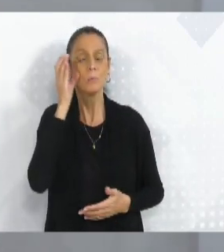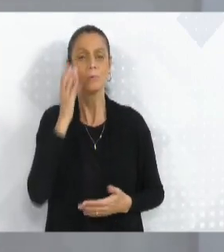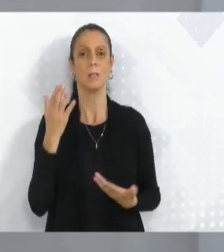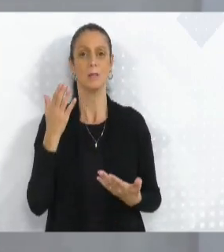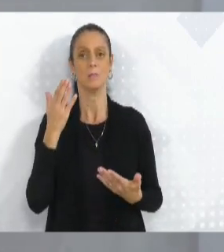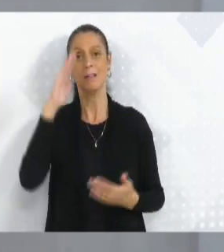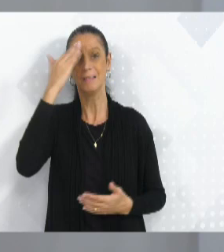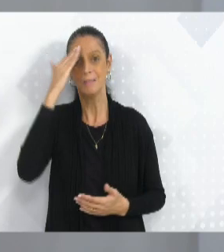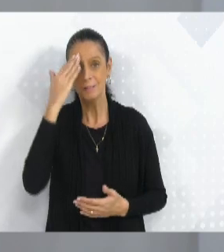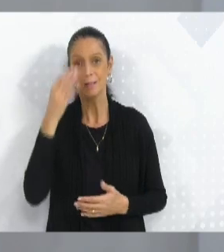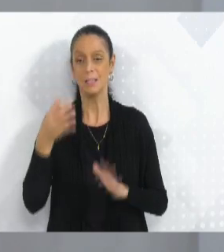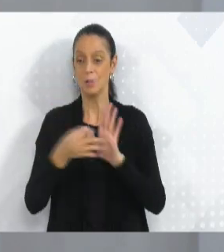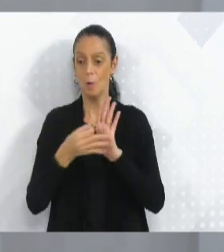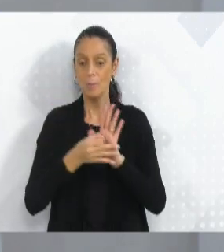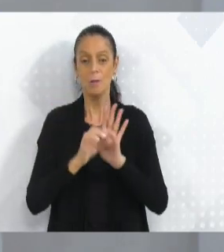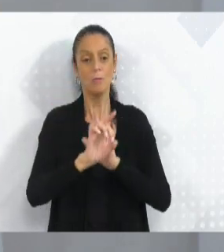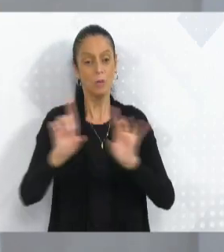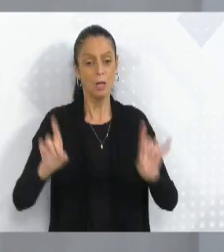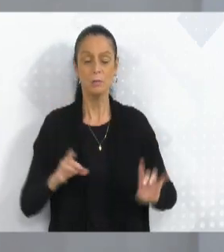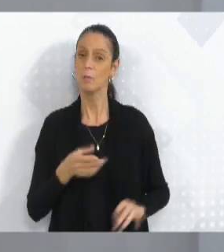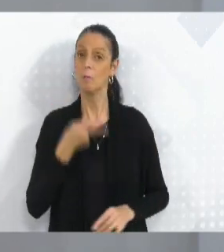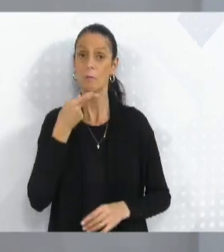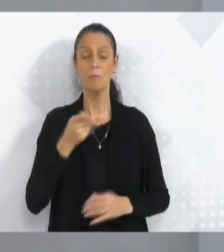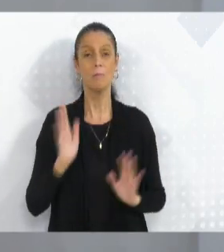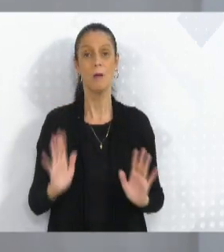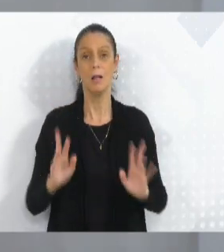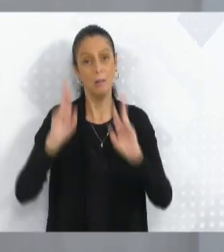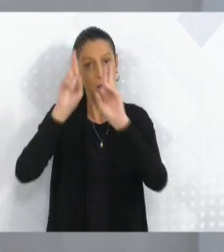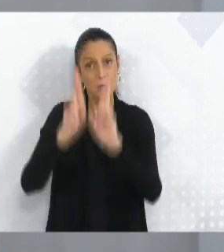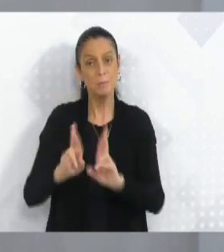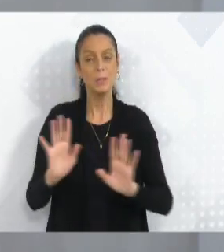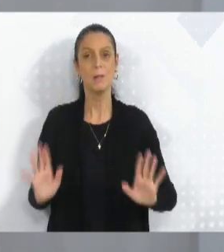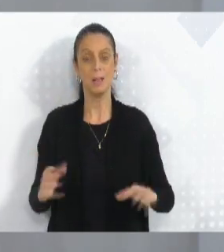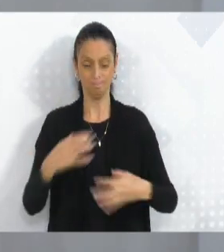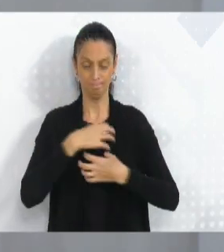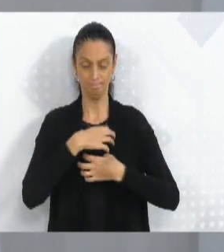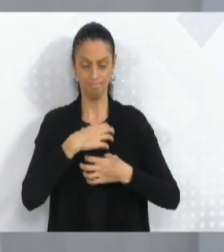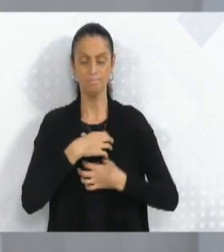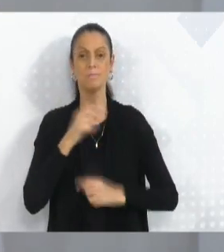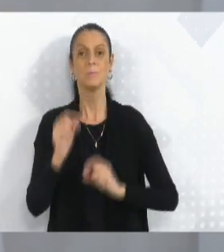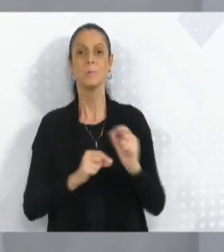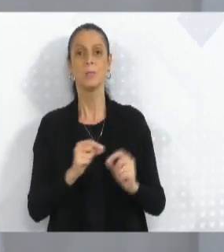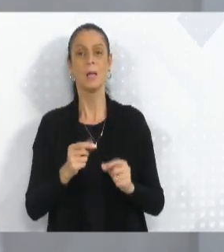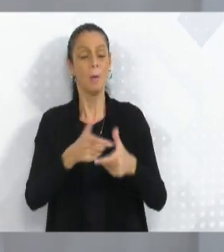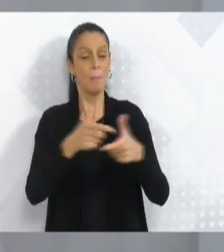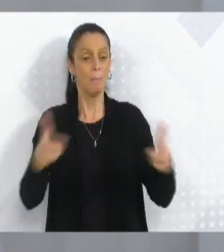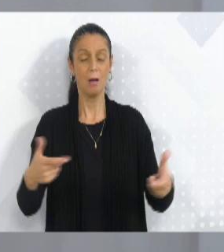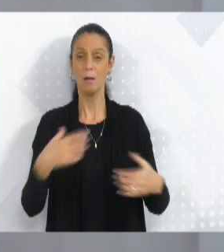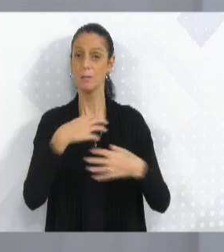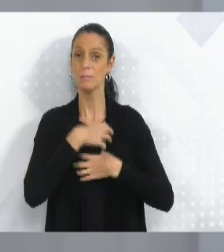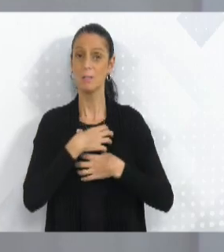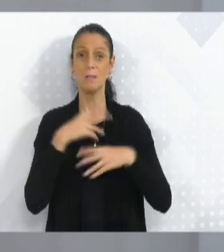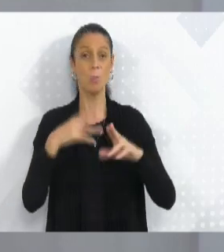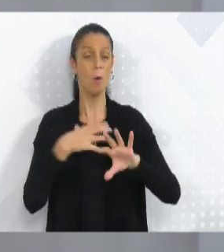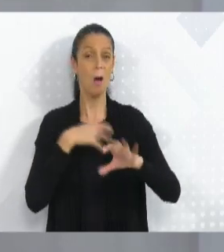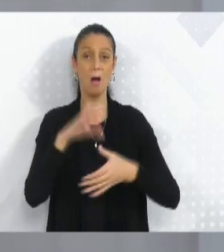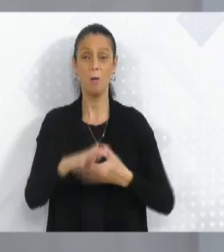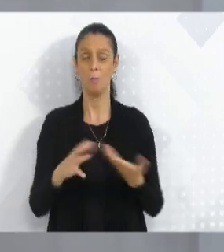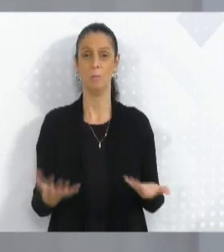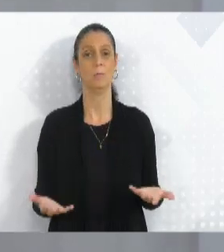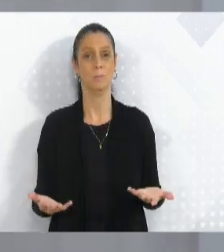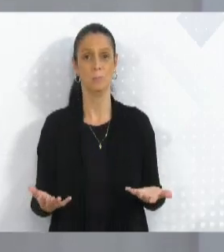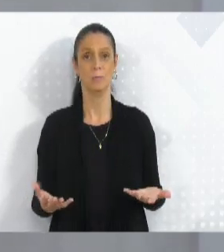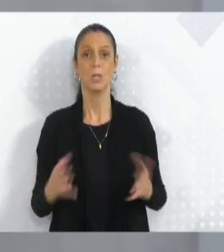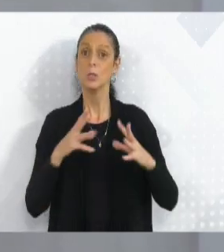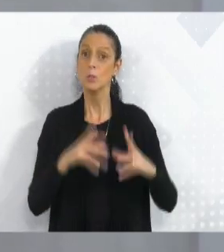Respeitar a opinião de cada um que vem aqui à frente esse sentimento que eu falo aqui o sentimento de uma grande maioria é o sentimento de